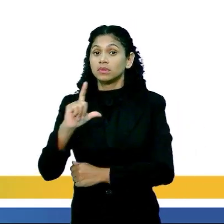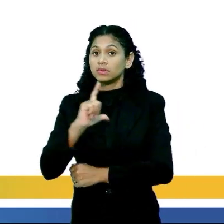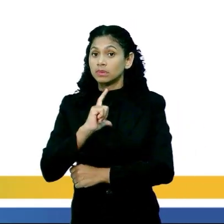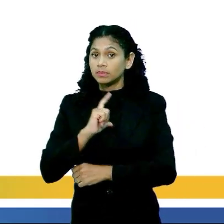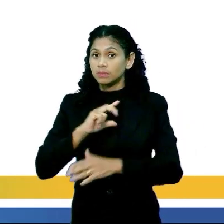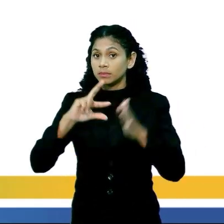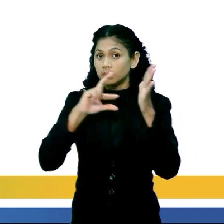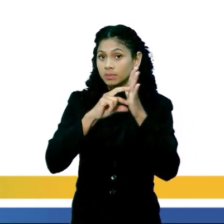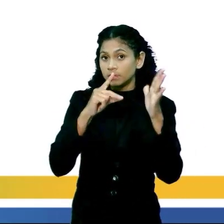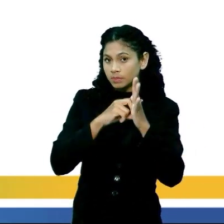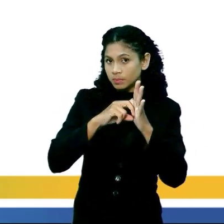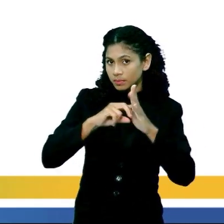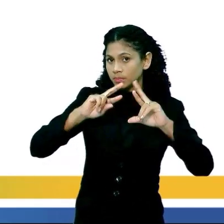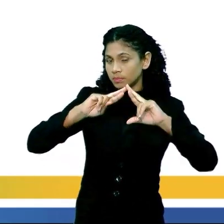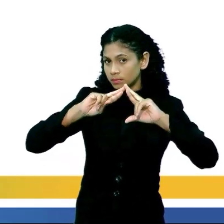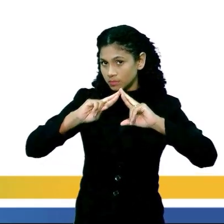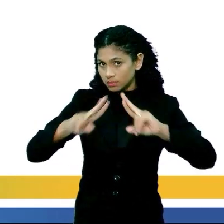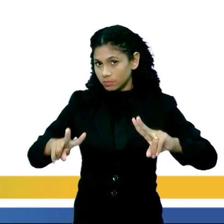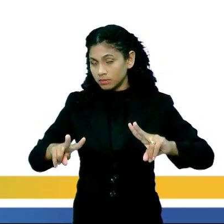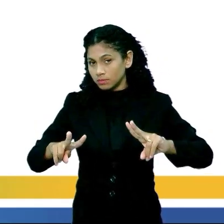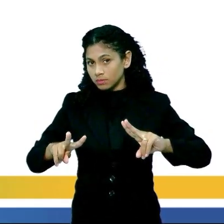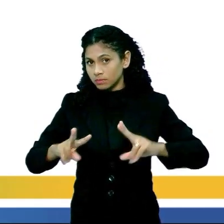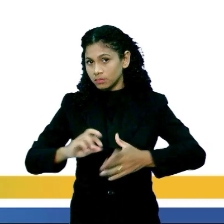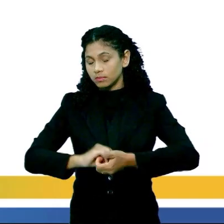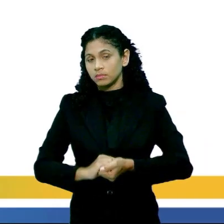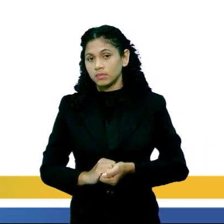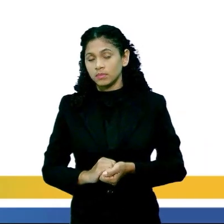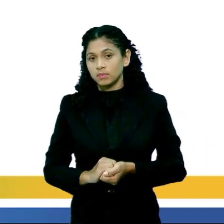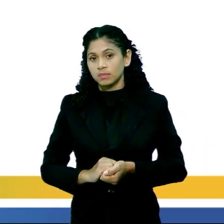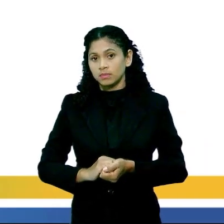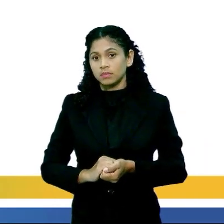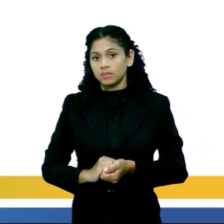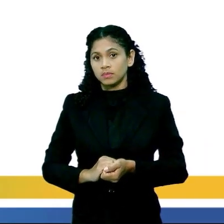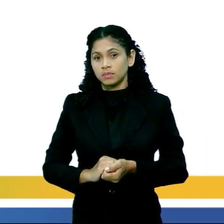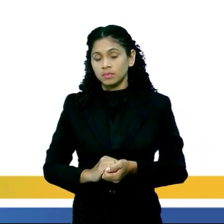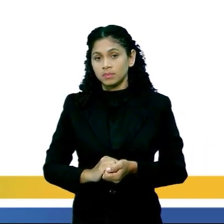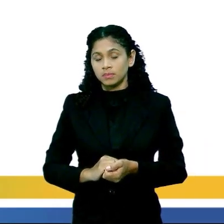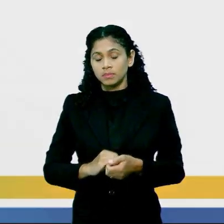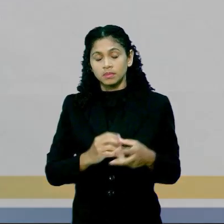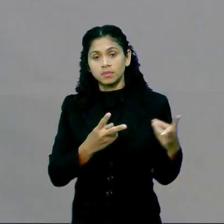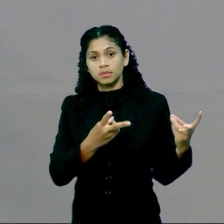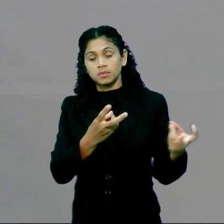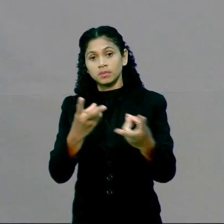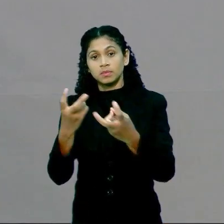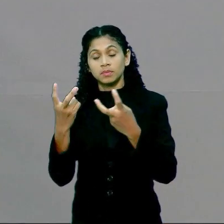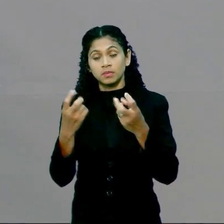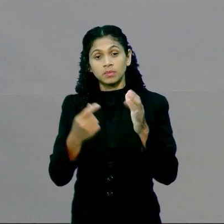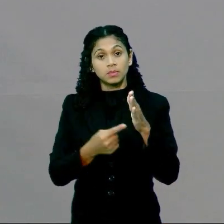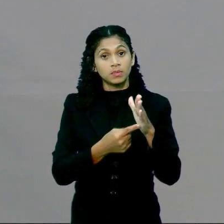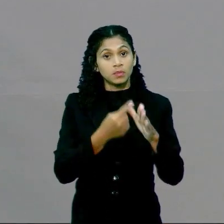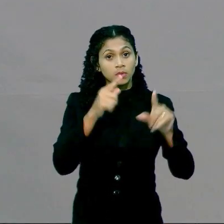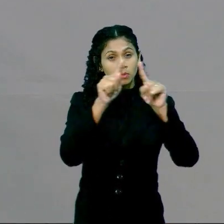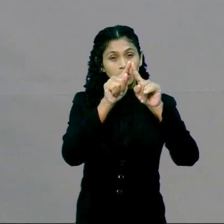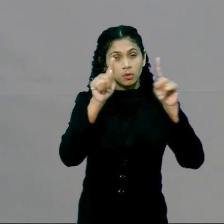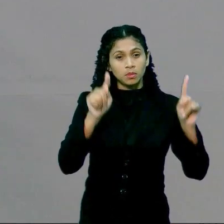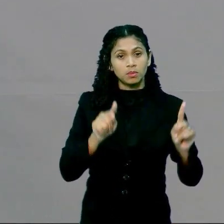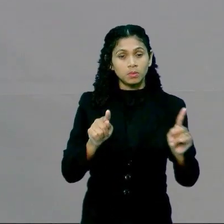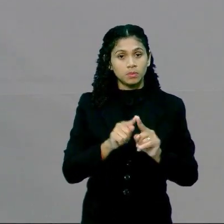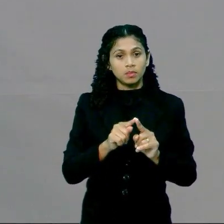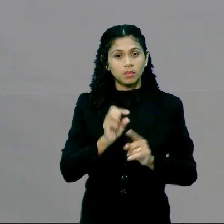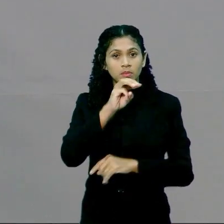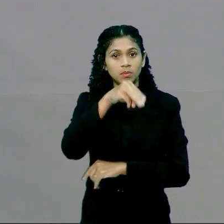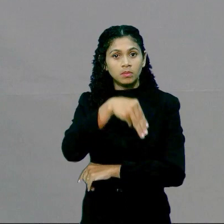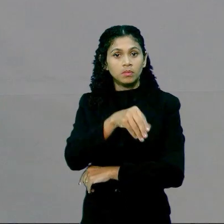tá? Então observe que o primeiro interlocutor aí, ele entendeu Malta como